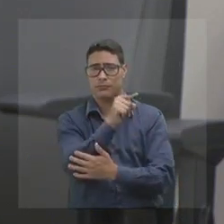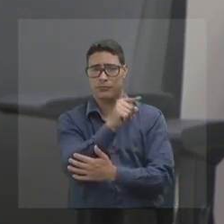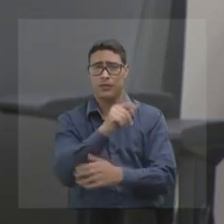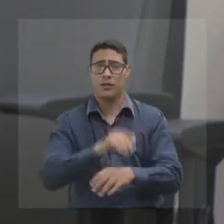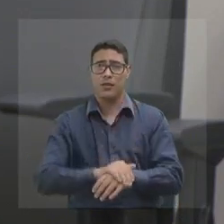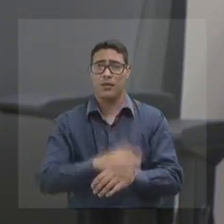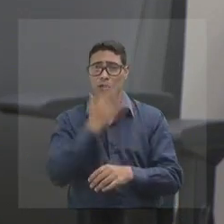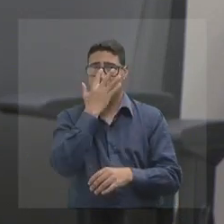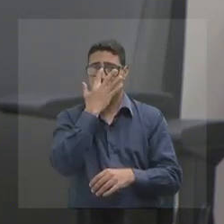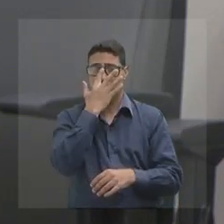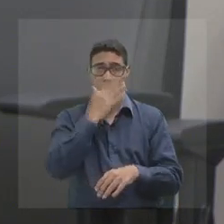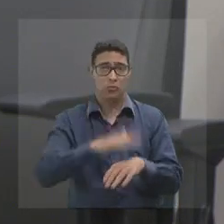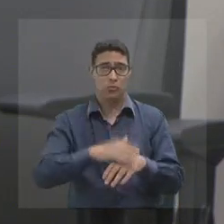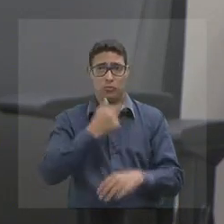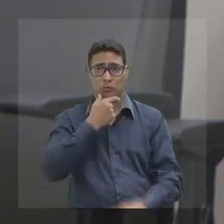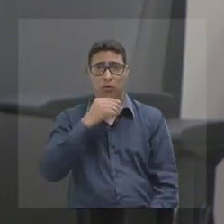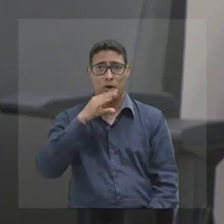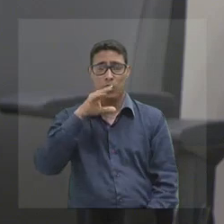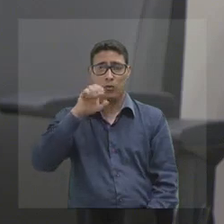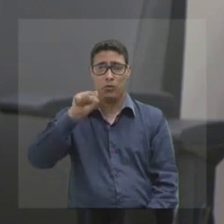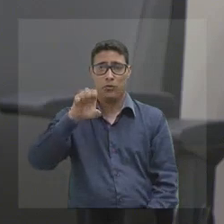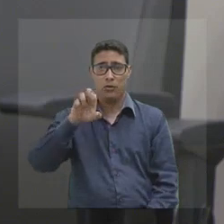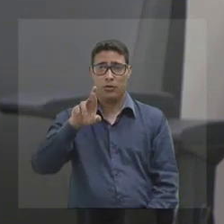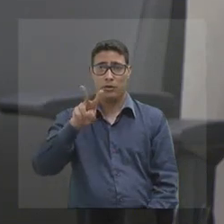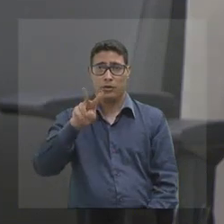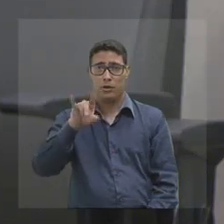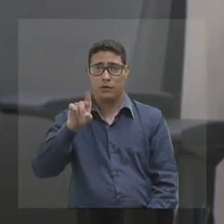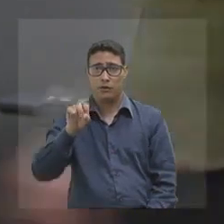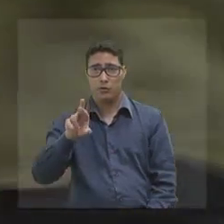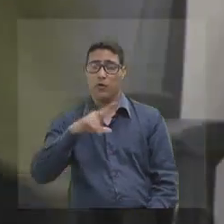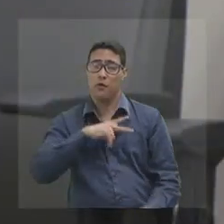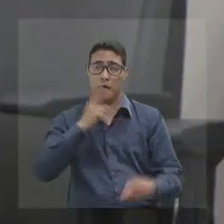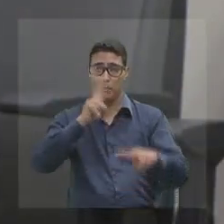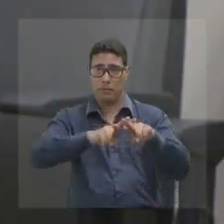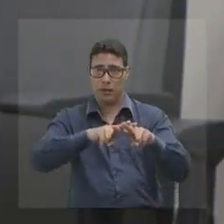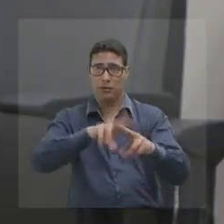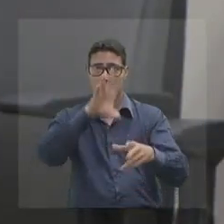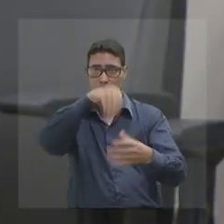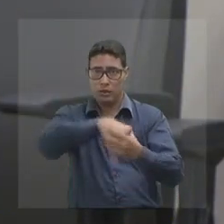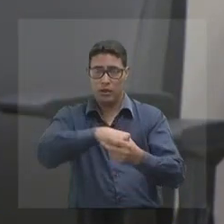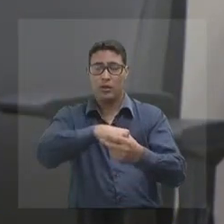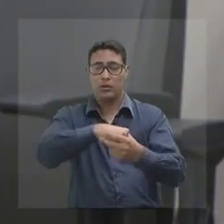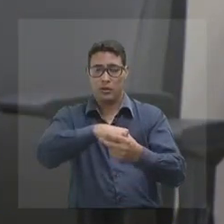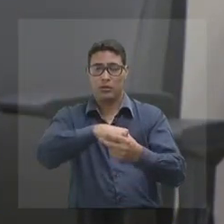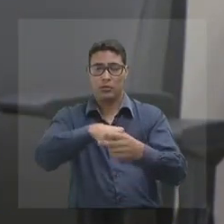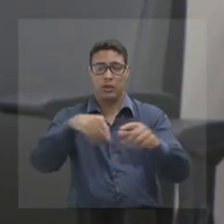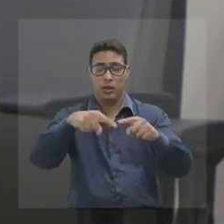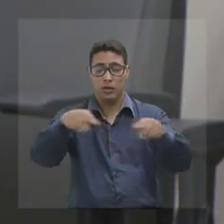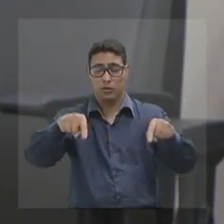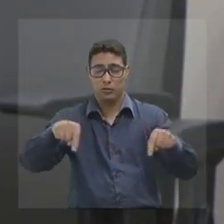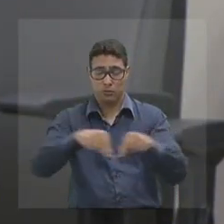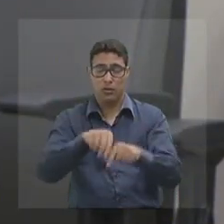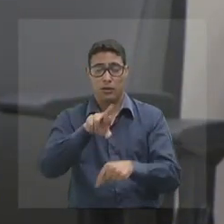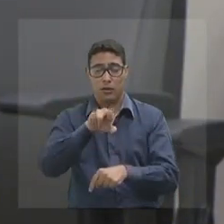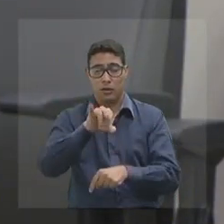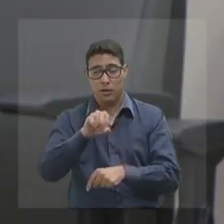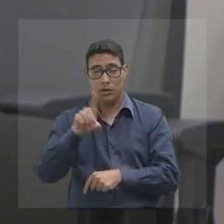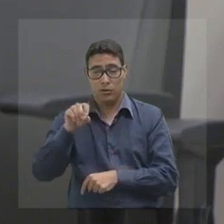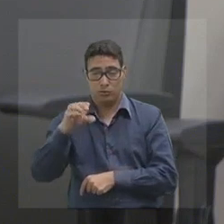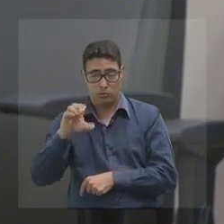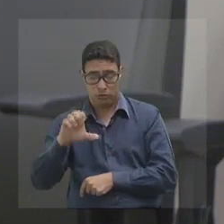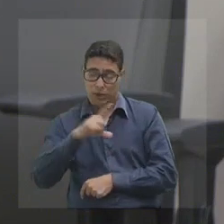foi preso dentro do parque do rio doce houve todo o apoio do Instituto Estadual de florestas para o servidor